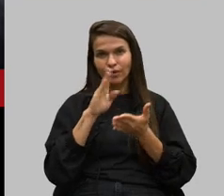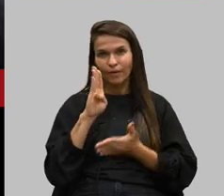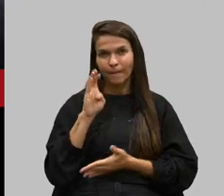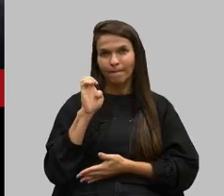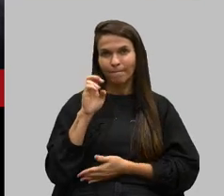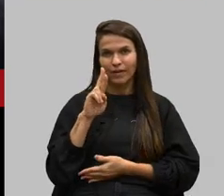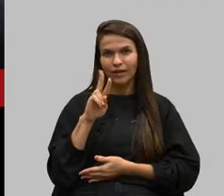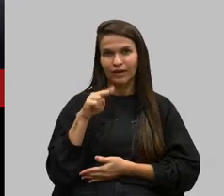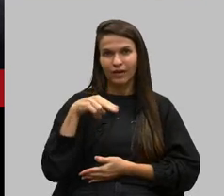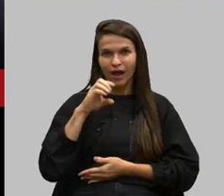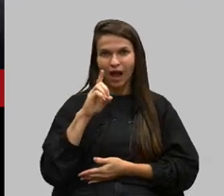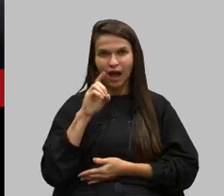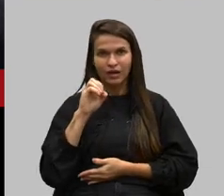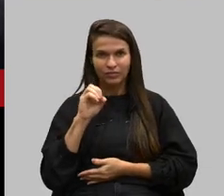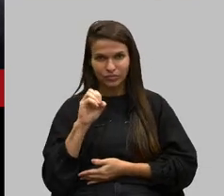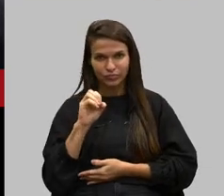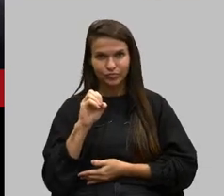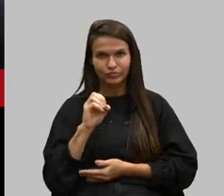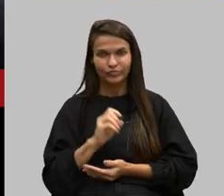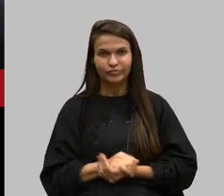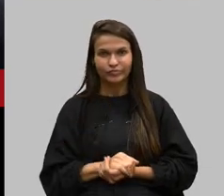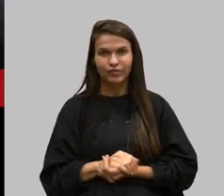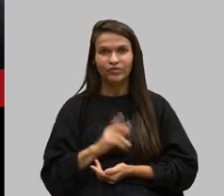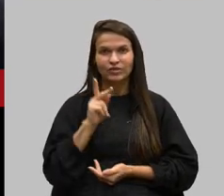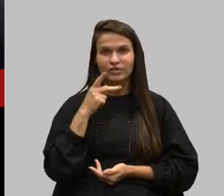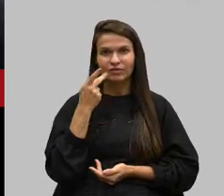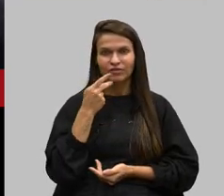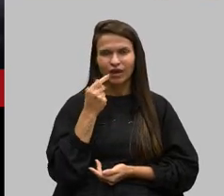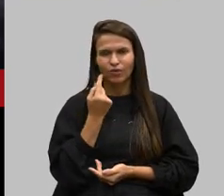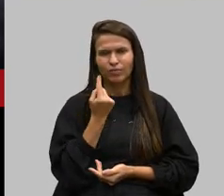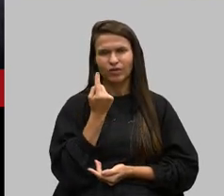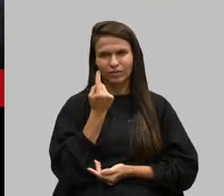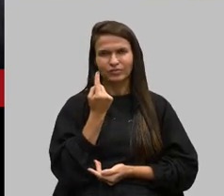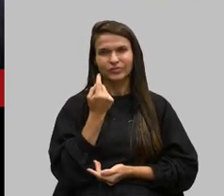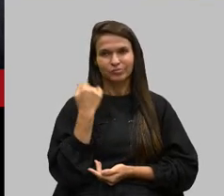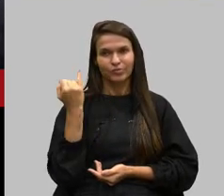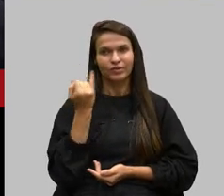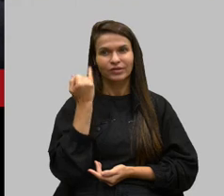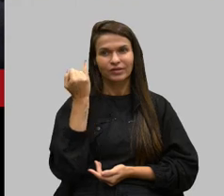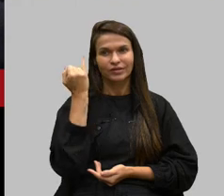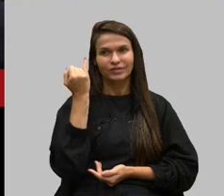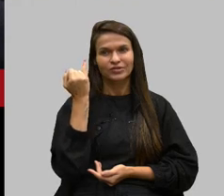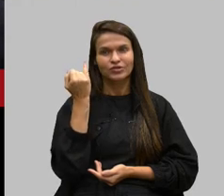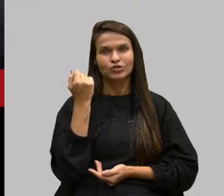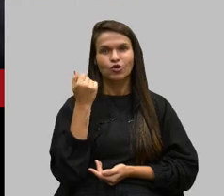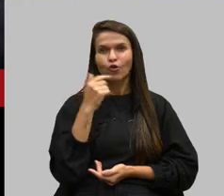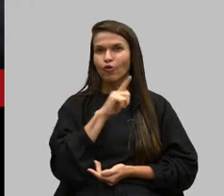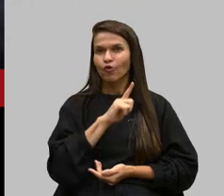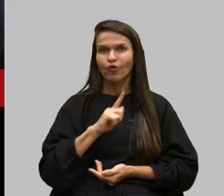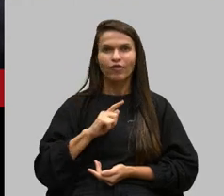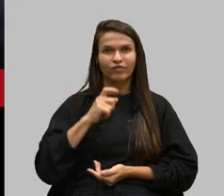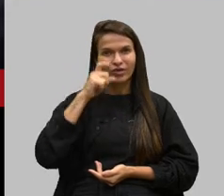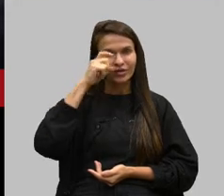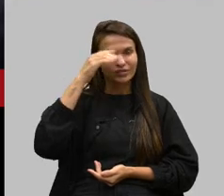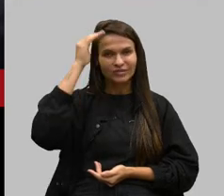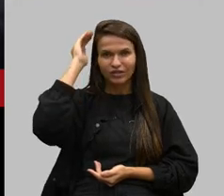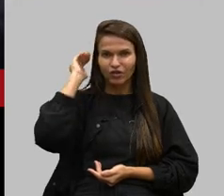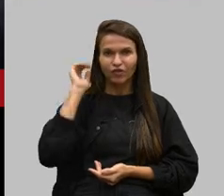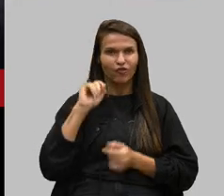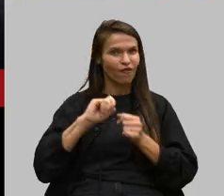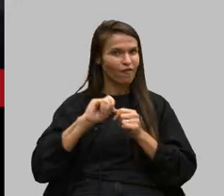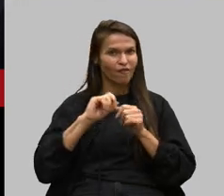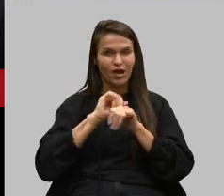Souza Santos Bernardo Você falou uma uma coisa e Fundamental Gover não faz propaganda da